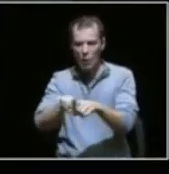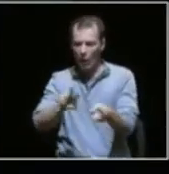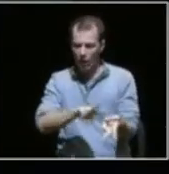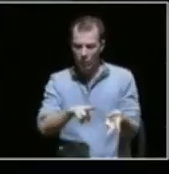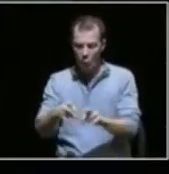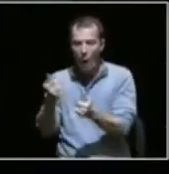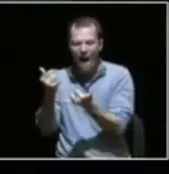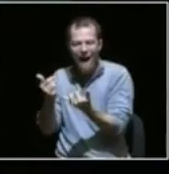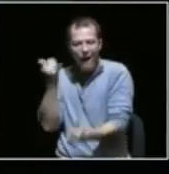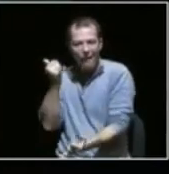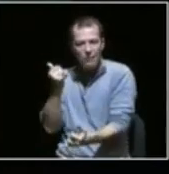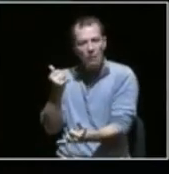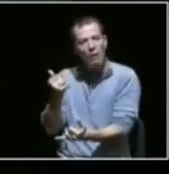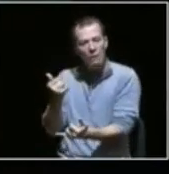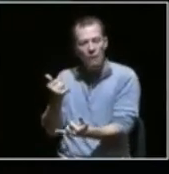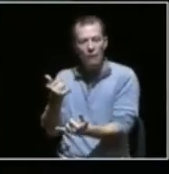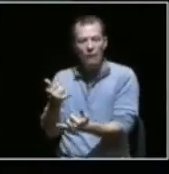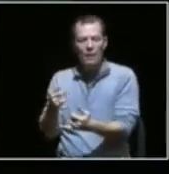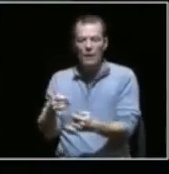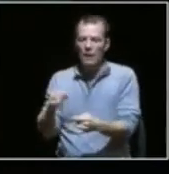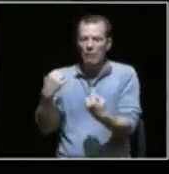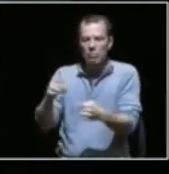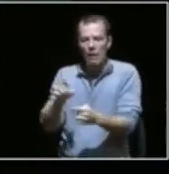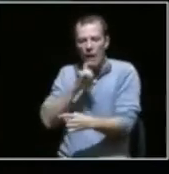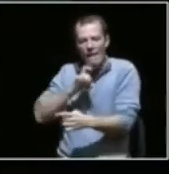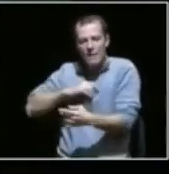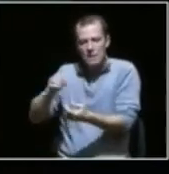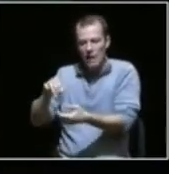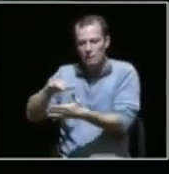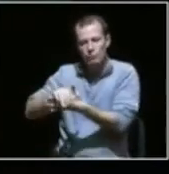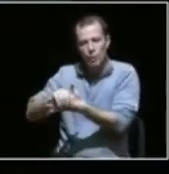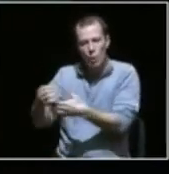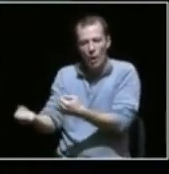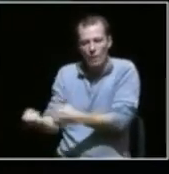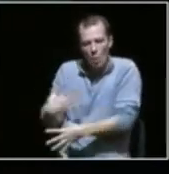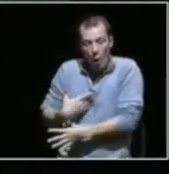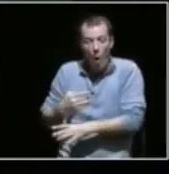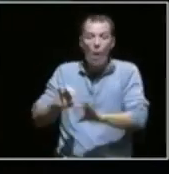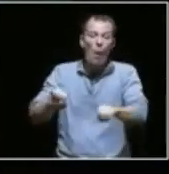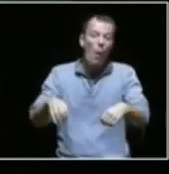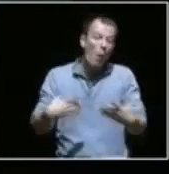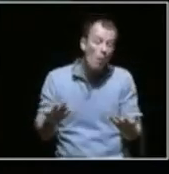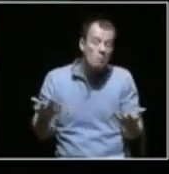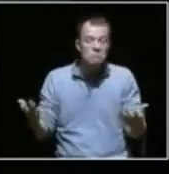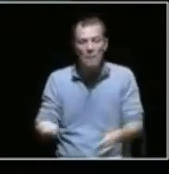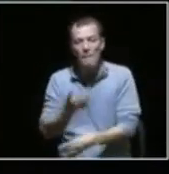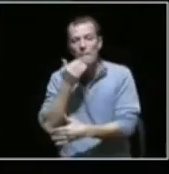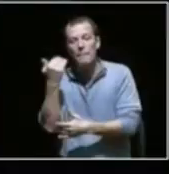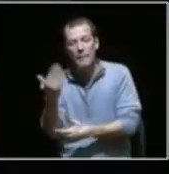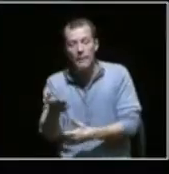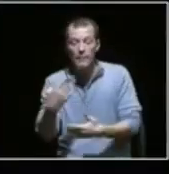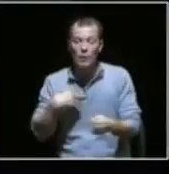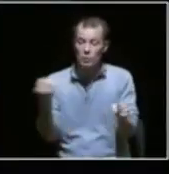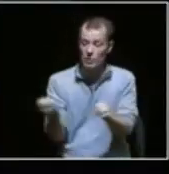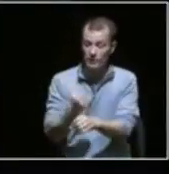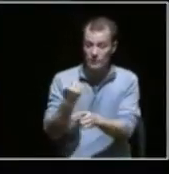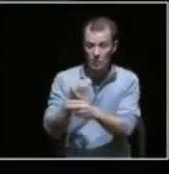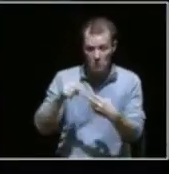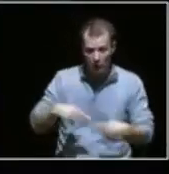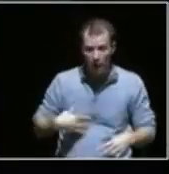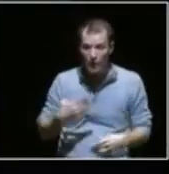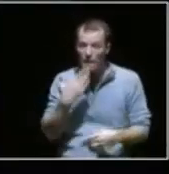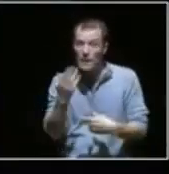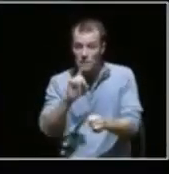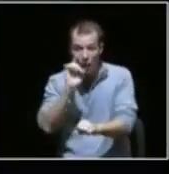receberão um simples aviso na caixa de correio informando sobre a descida do valor da renda? Ou terão de requerer aos serviços municipais que procedam a